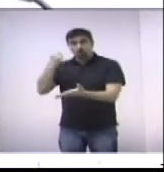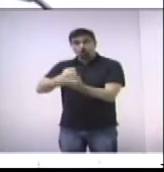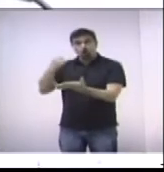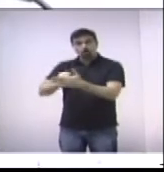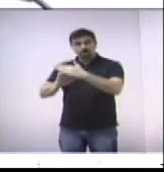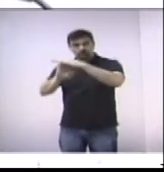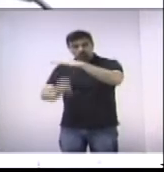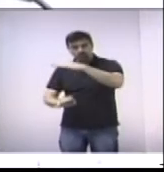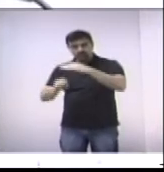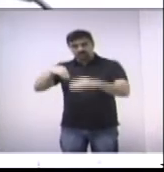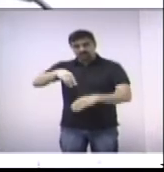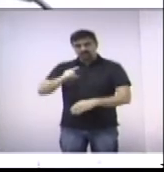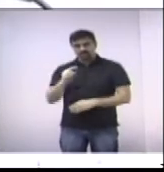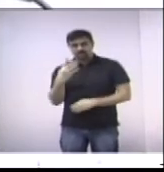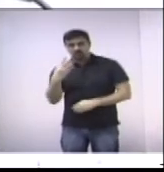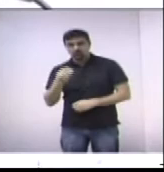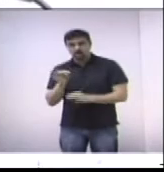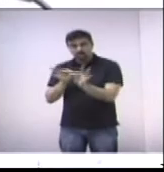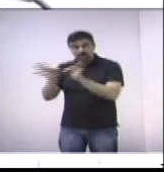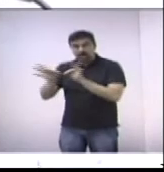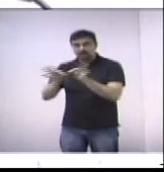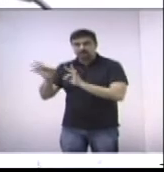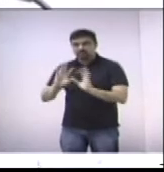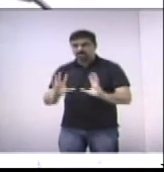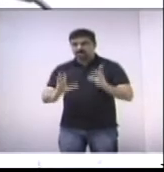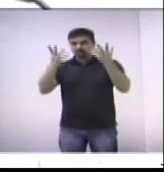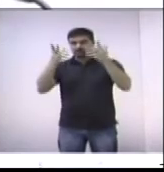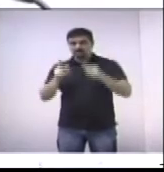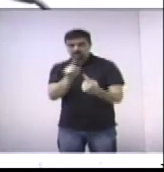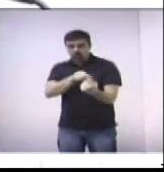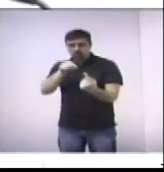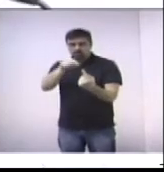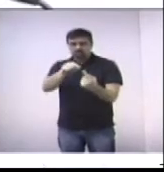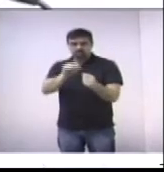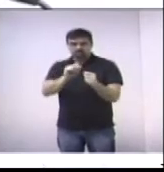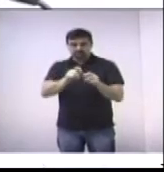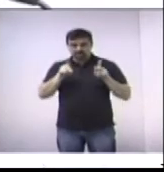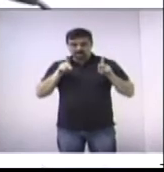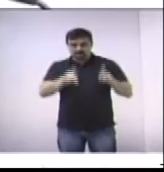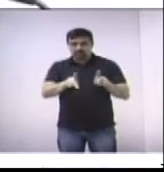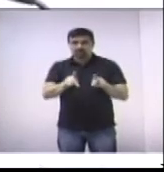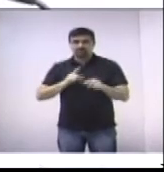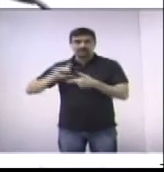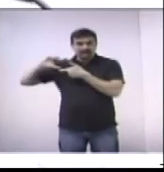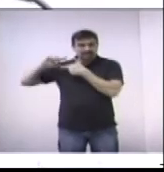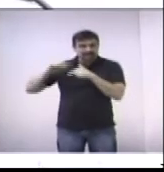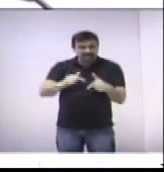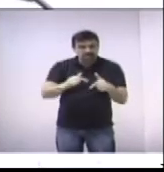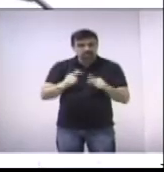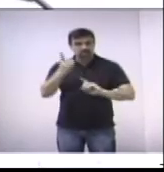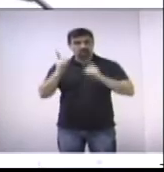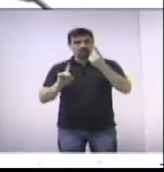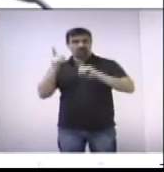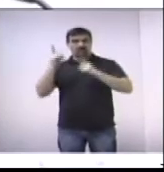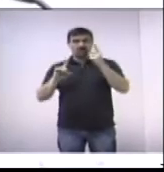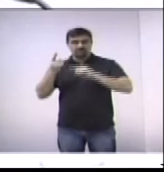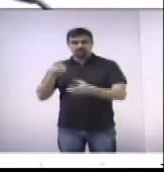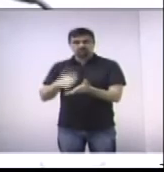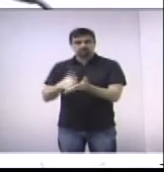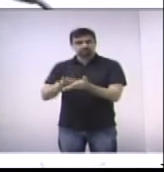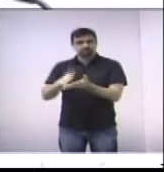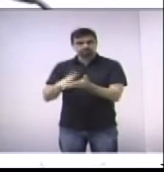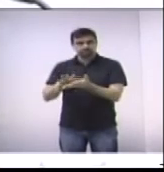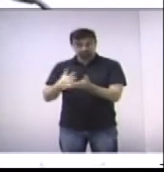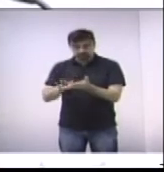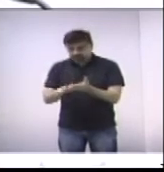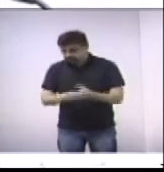de festividades do Carnaval, com o objeto de proporcionar à população a comemoração da tradicional festa brasileira, que no ato anterior